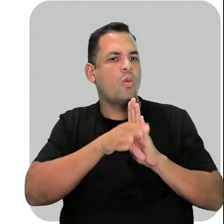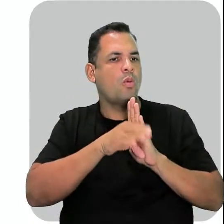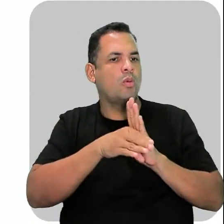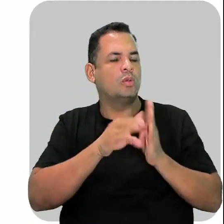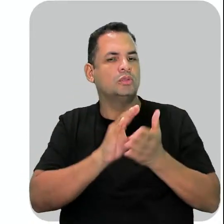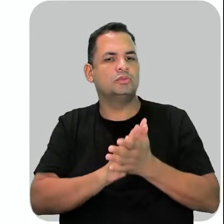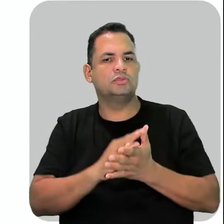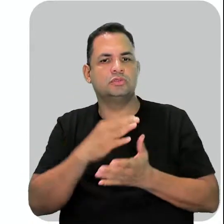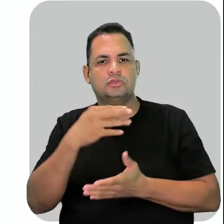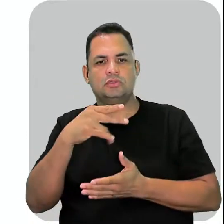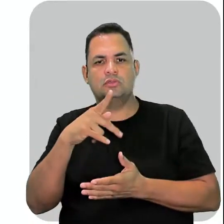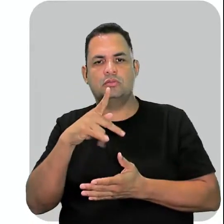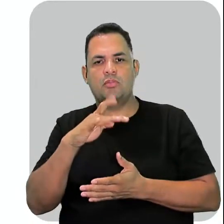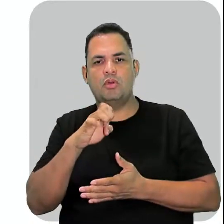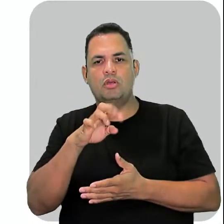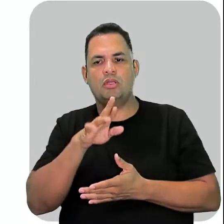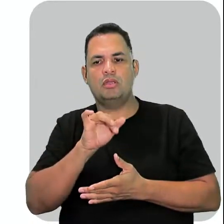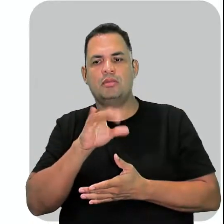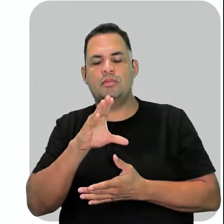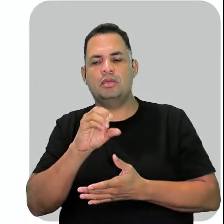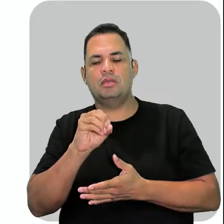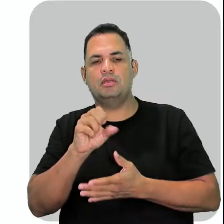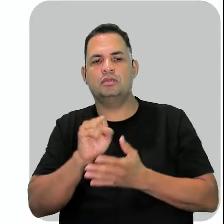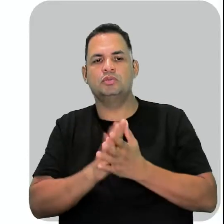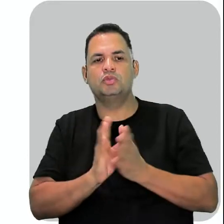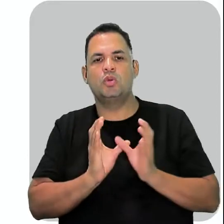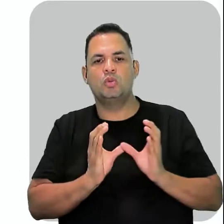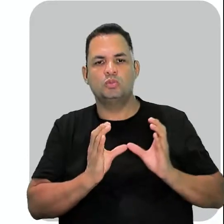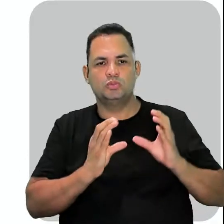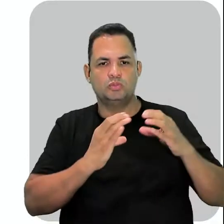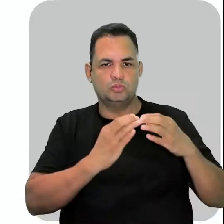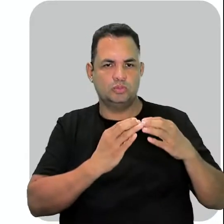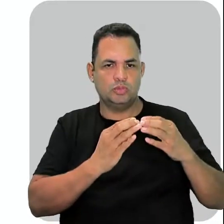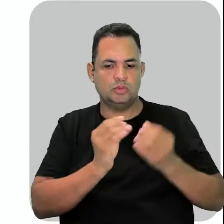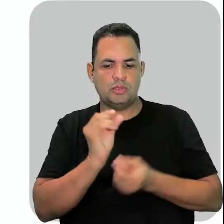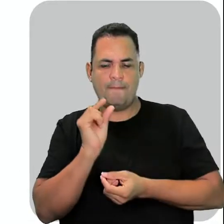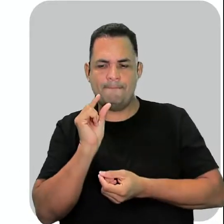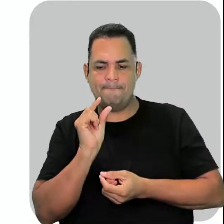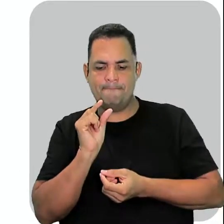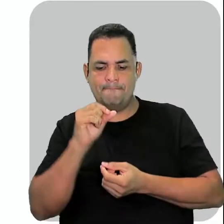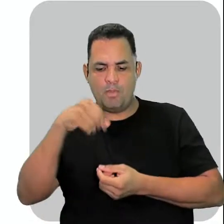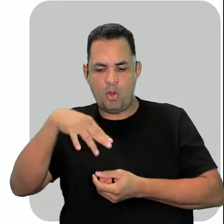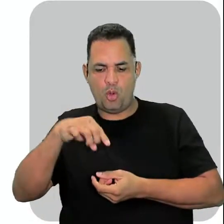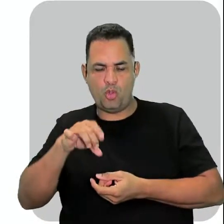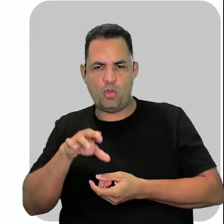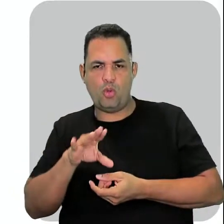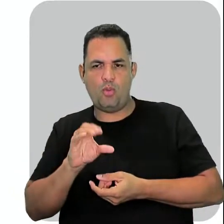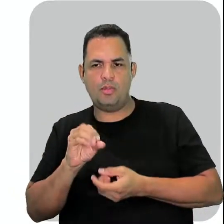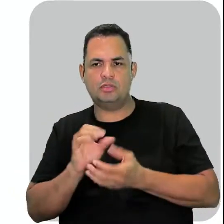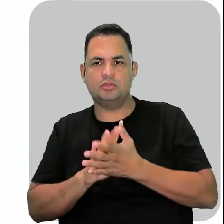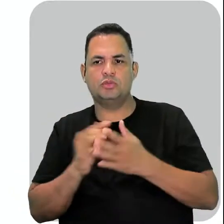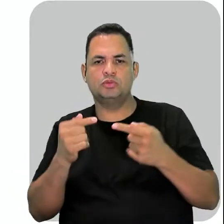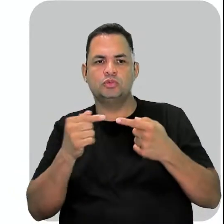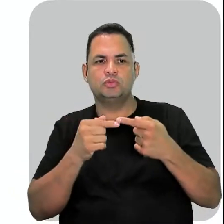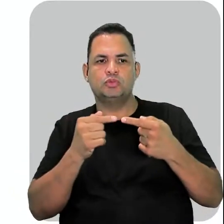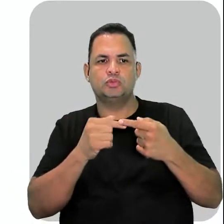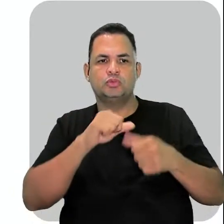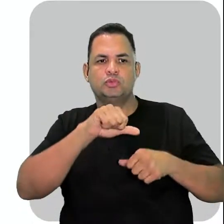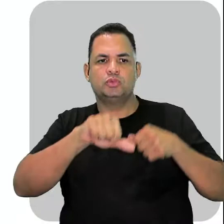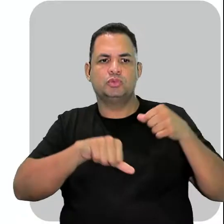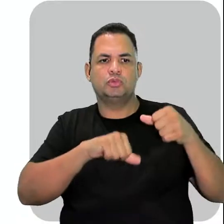de polímeros, que são grupamentos de monômeros que, ao se ligarem,